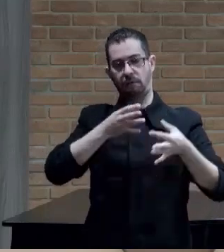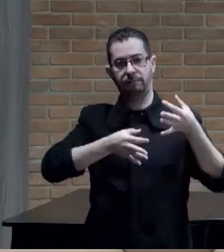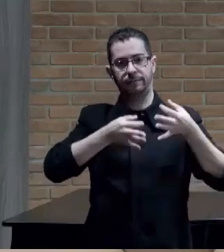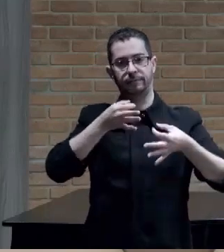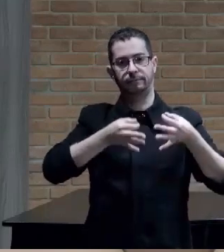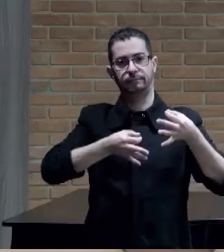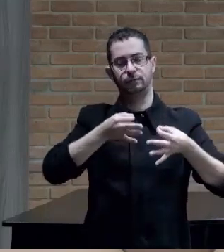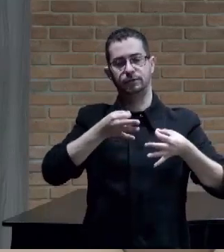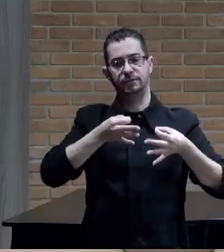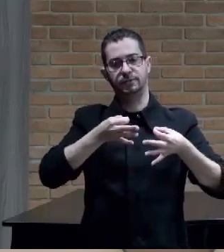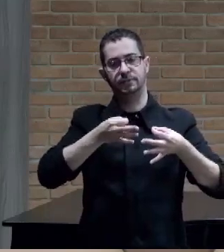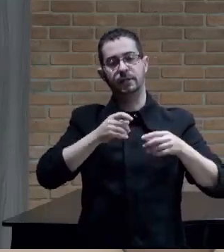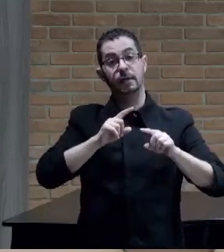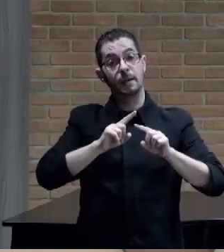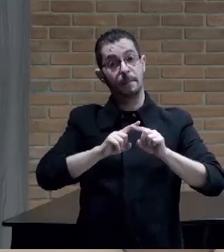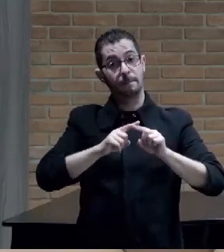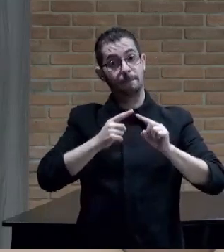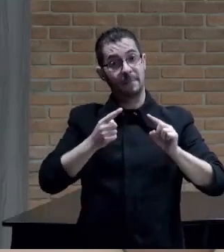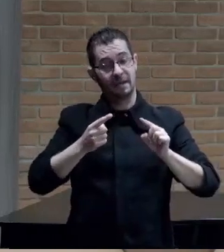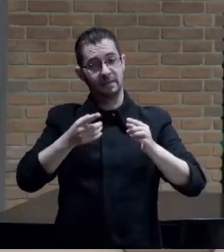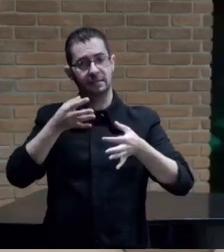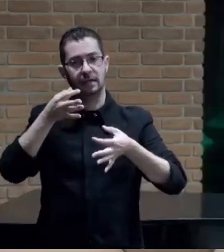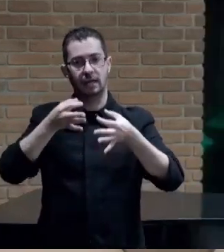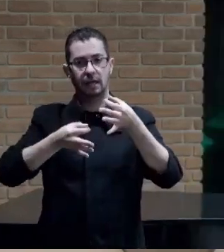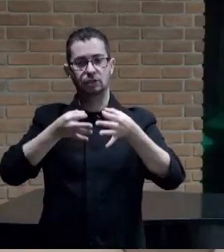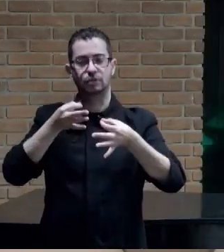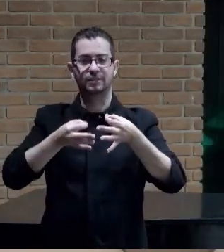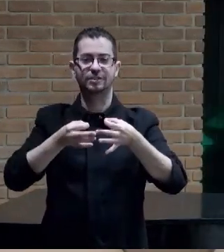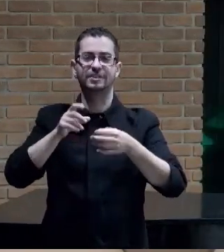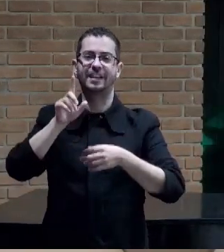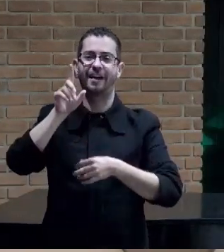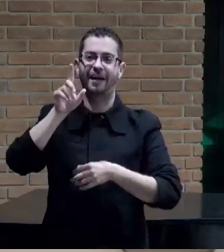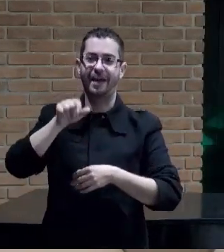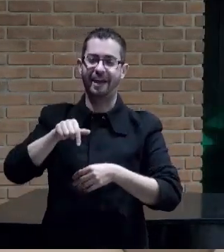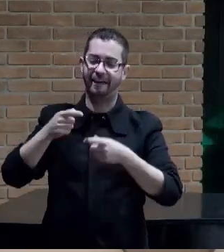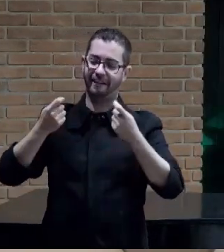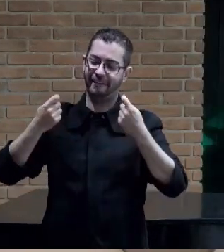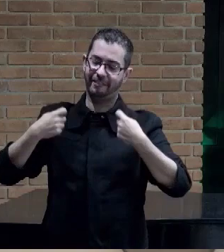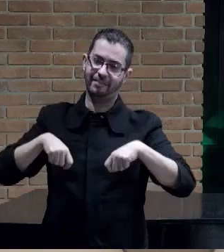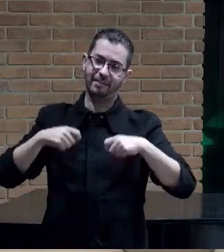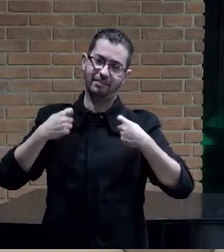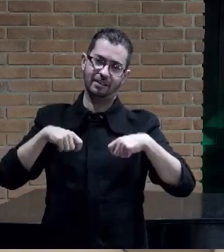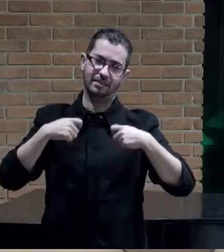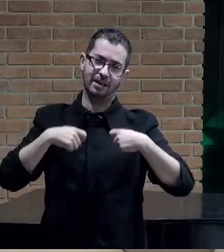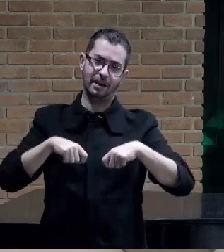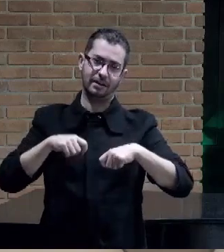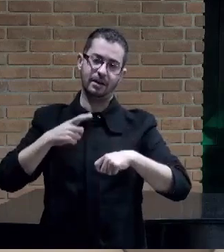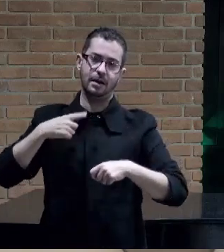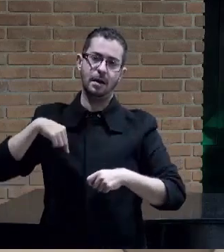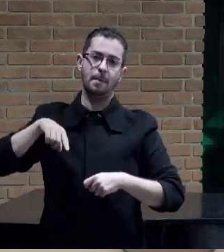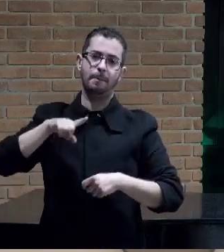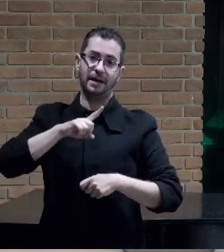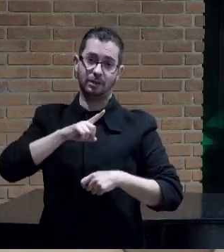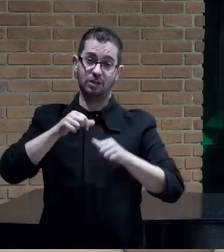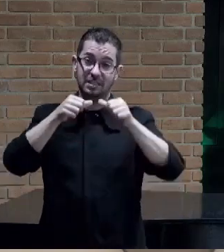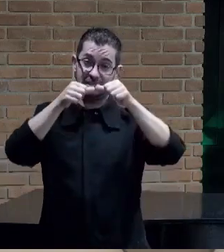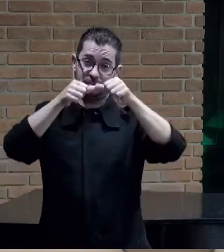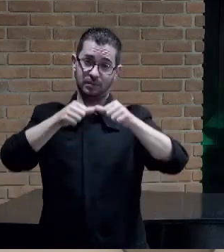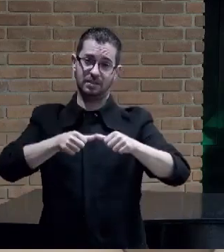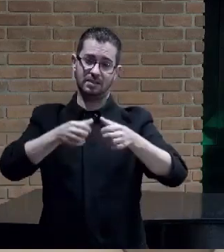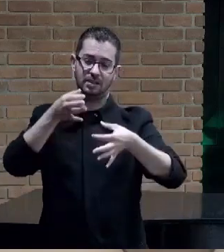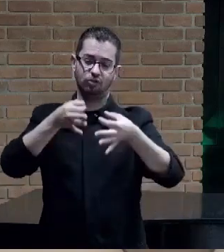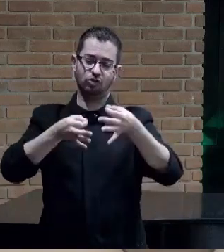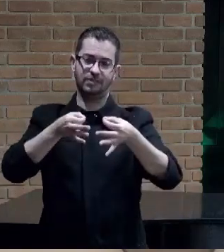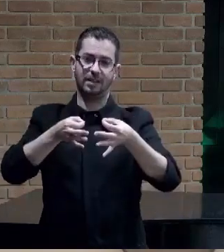ainda assim, a justiça é absolutamente necessária para a nossa justificação e salvação.